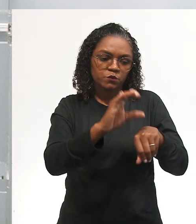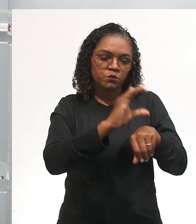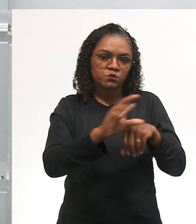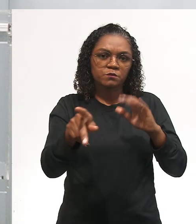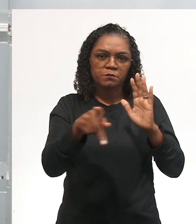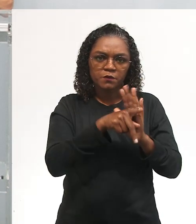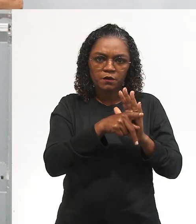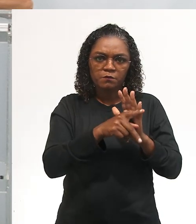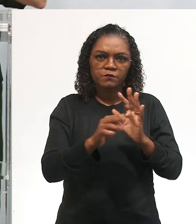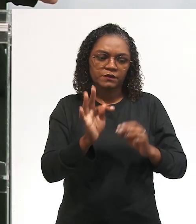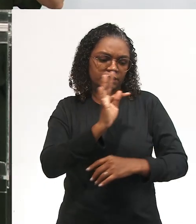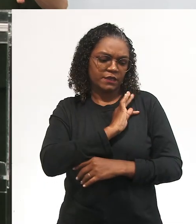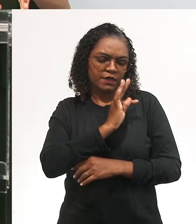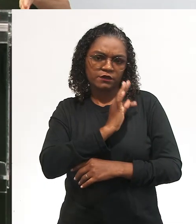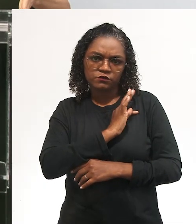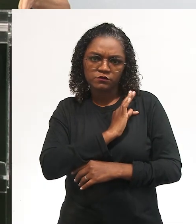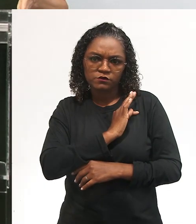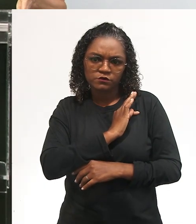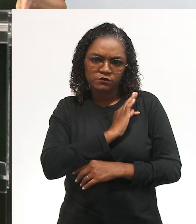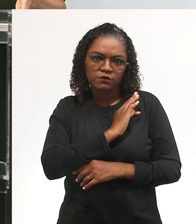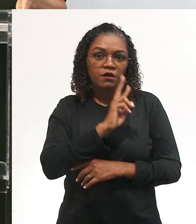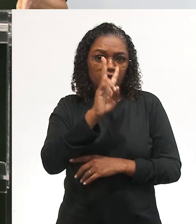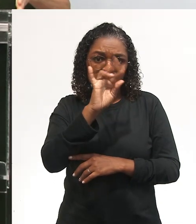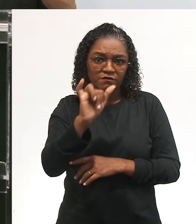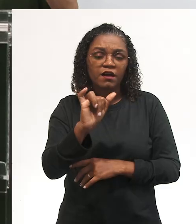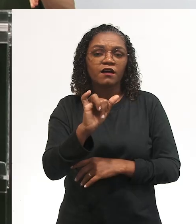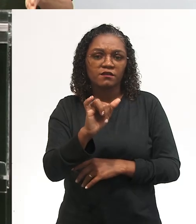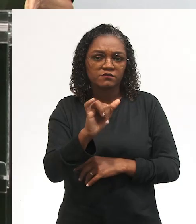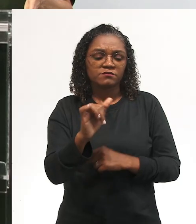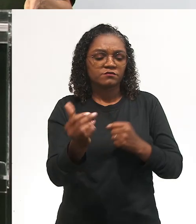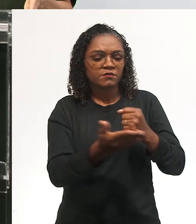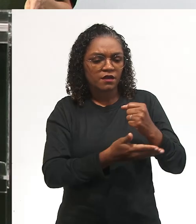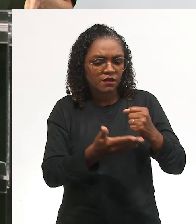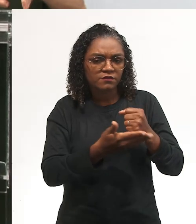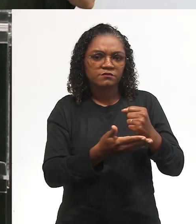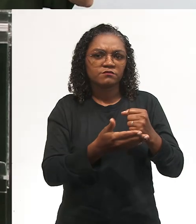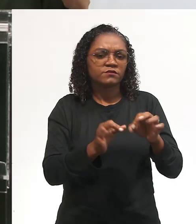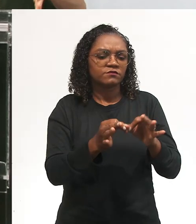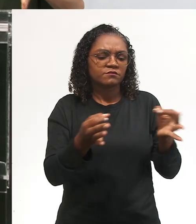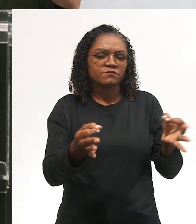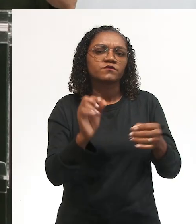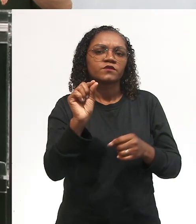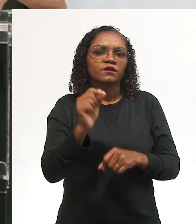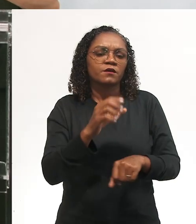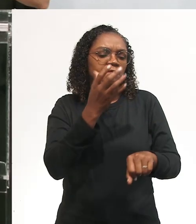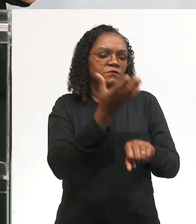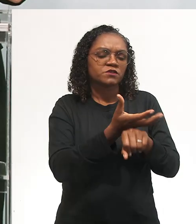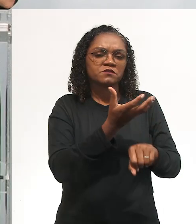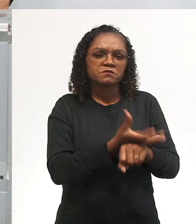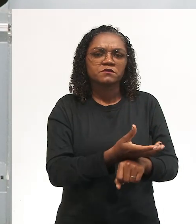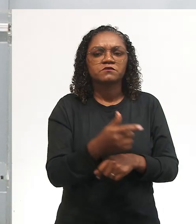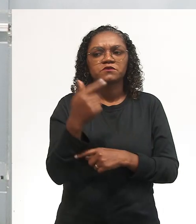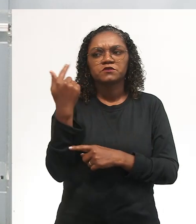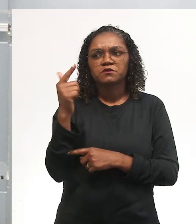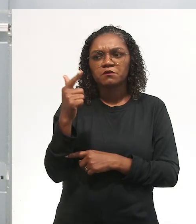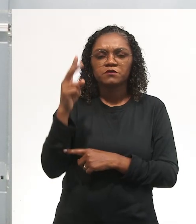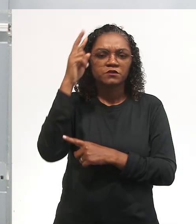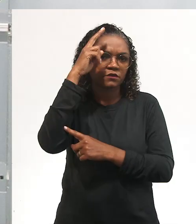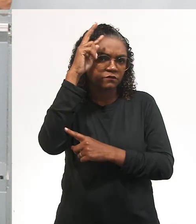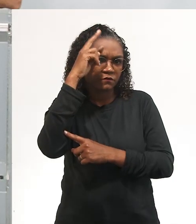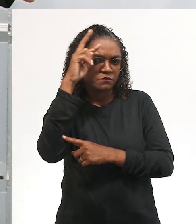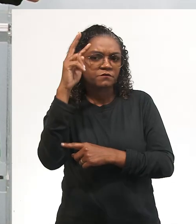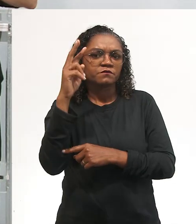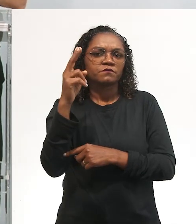de eletrotécnica, ele vai ter conhecimentos gerais da base comum, história, geografia, português,